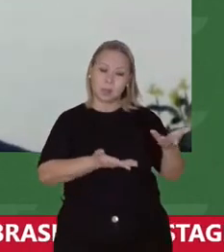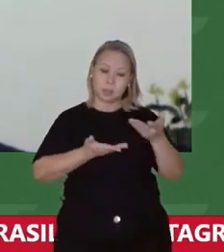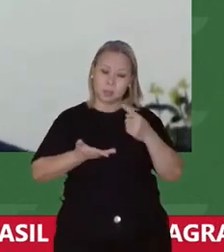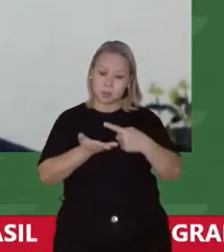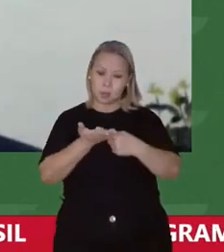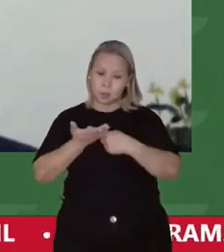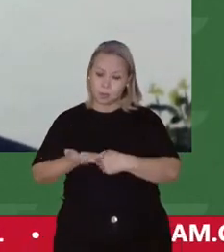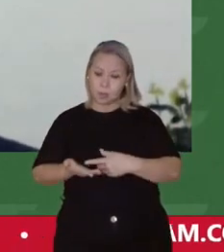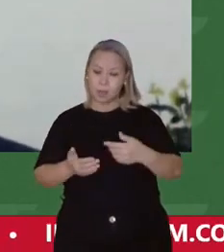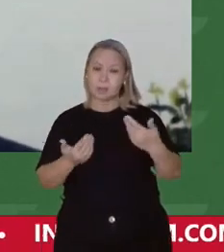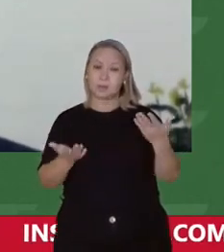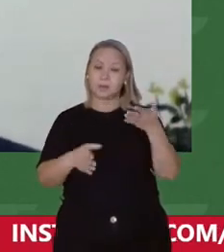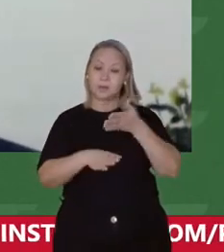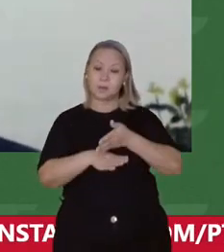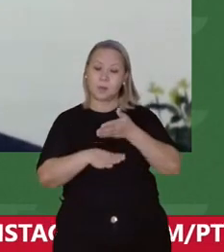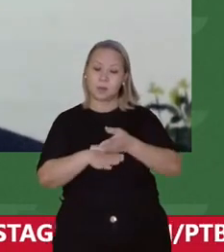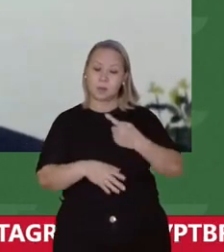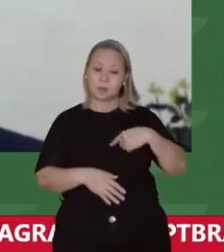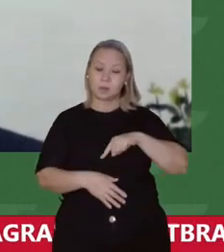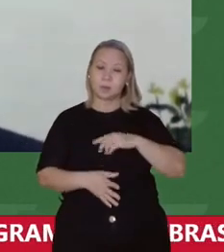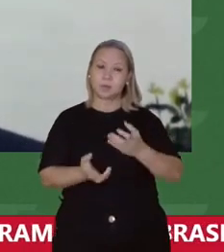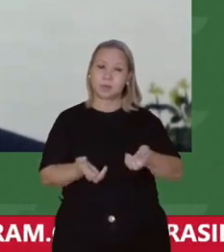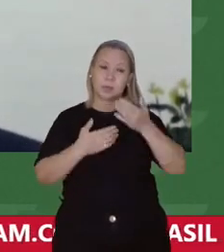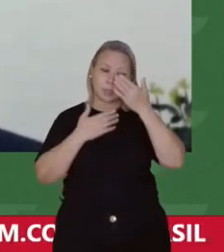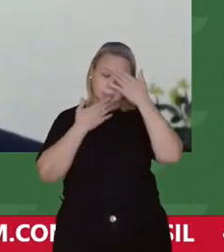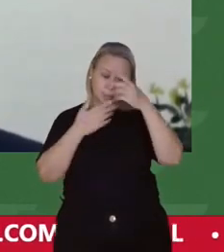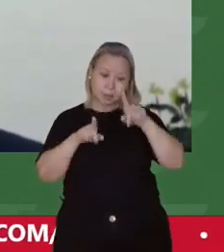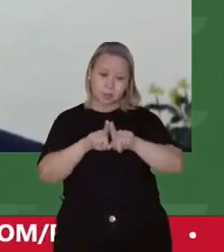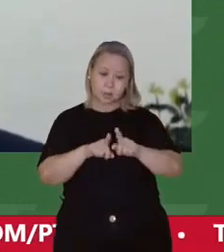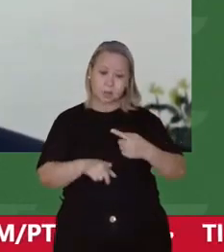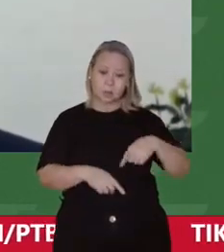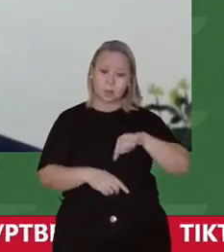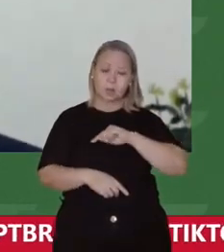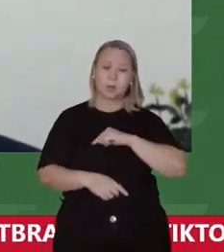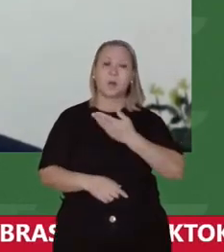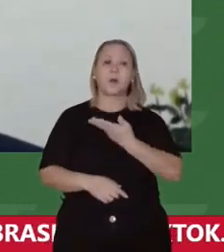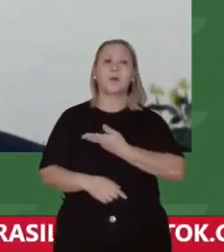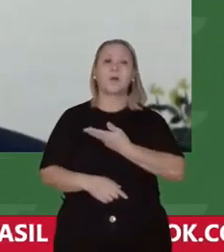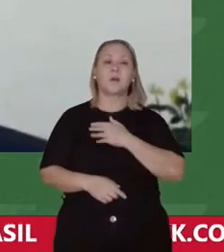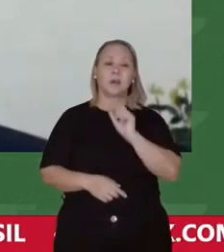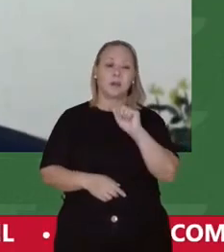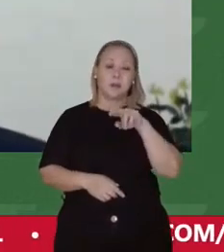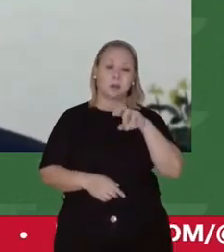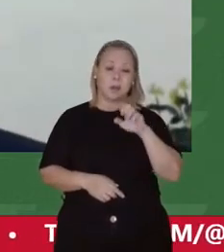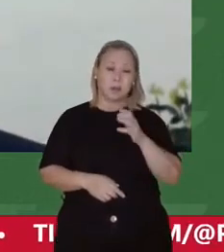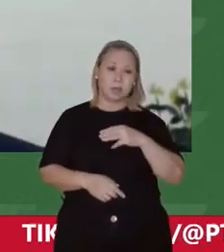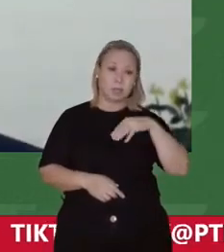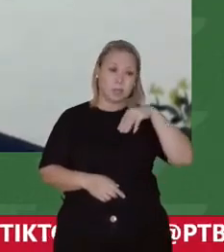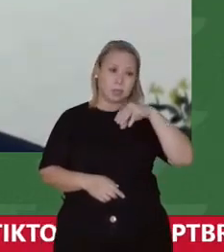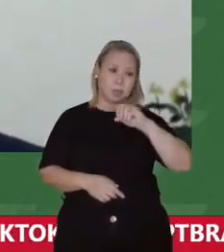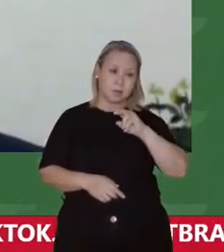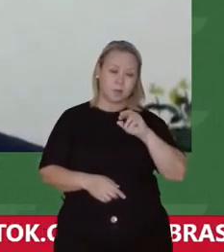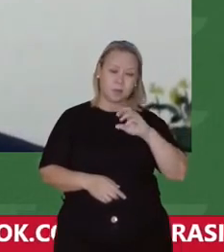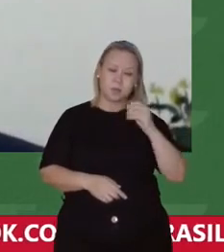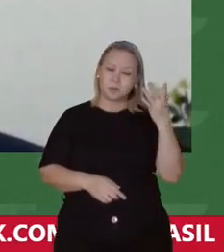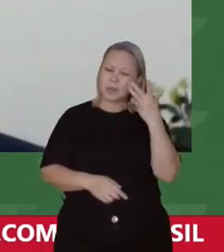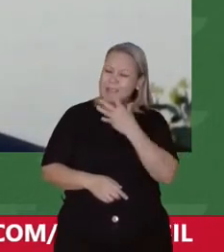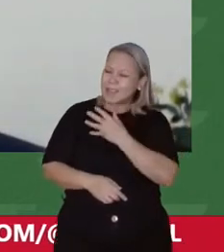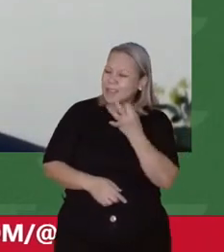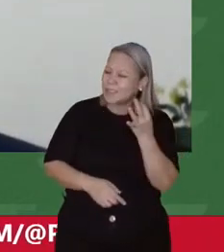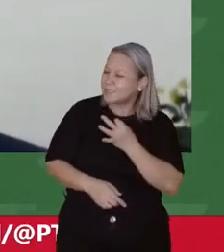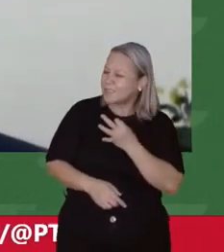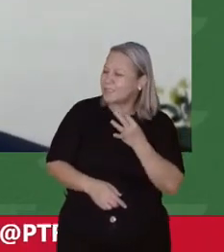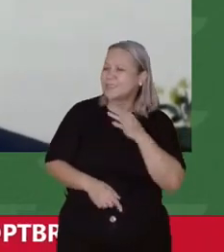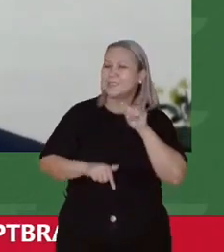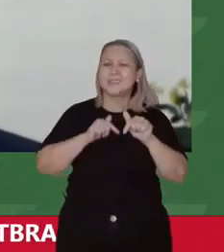muito obrigado. Quero agradecer também a nossa companheira Anne Moura, né, pelo belíssimo trabalho à frente da